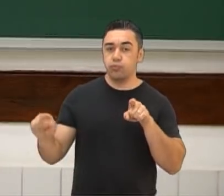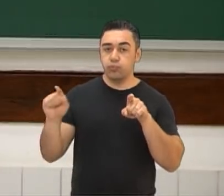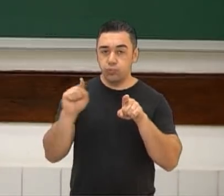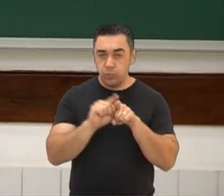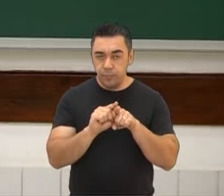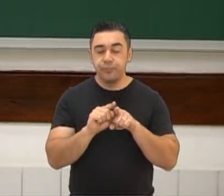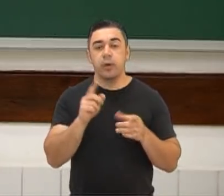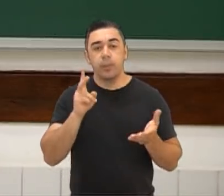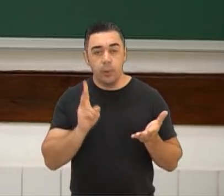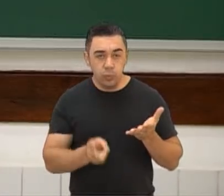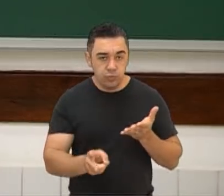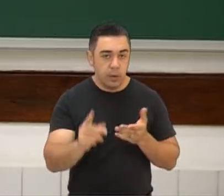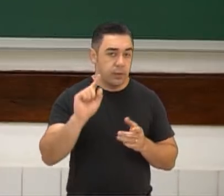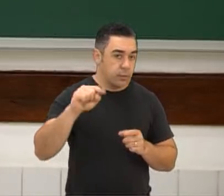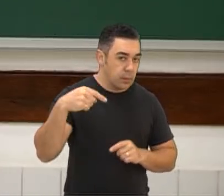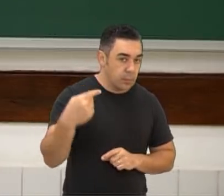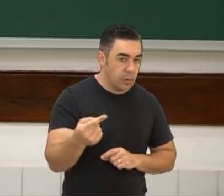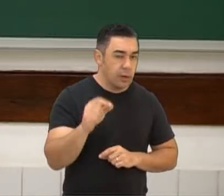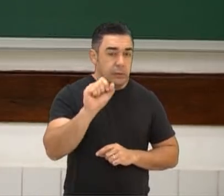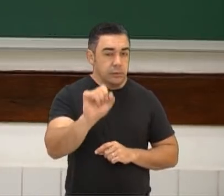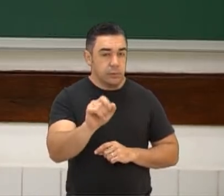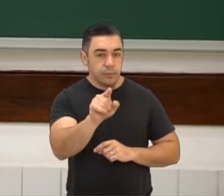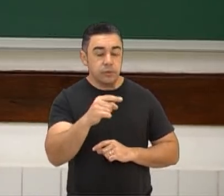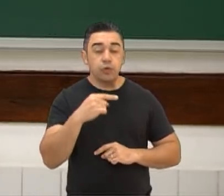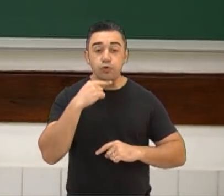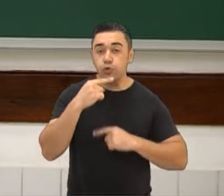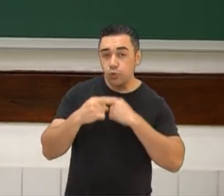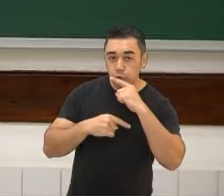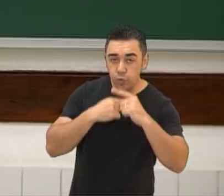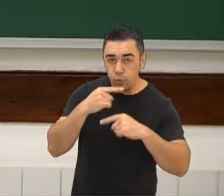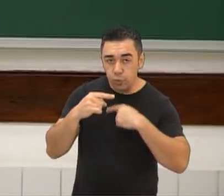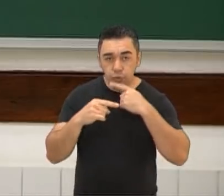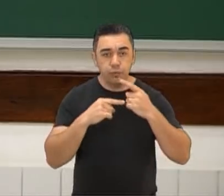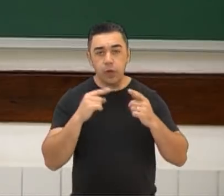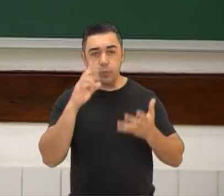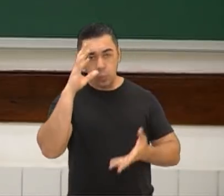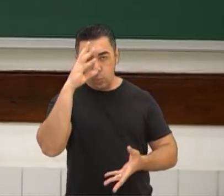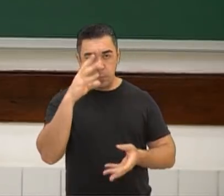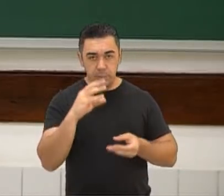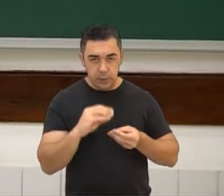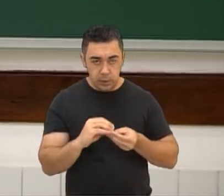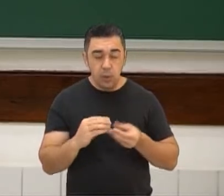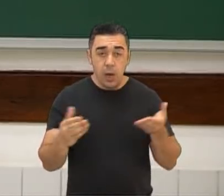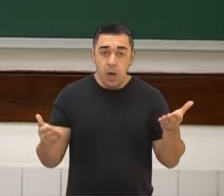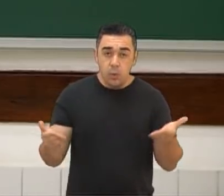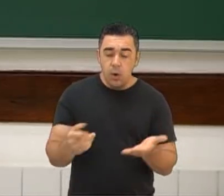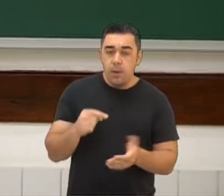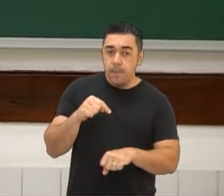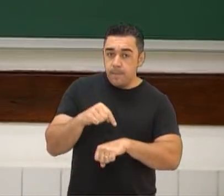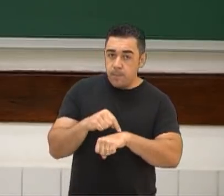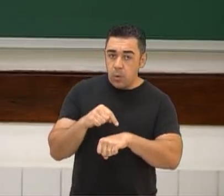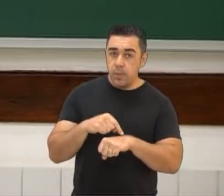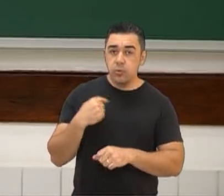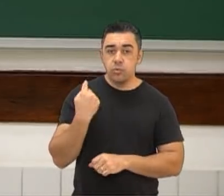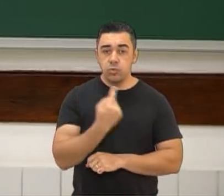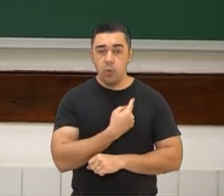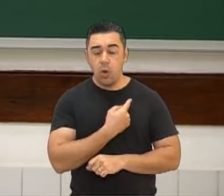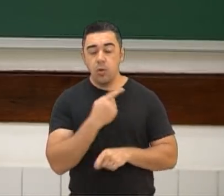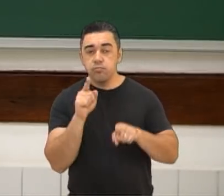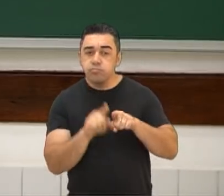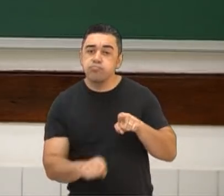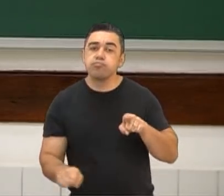dar sequência depois, mas aí se ficou alguma dúvida, se alguma parte não entendeu, esse é o momento da gente retomar para que